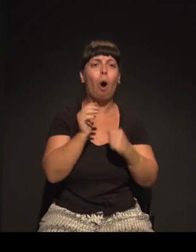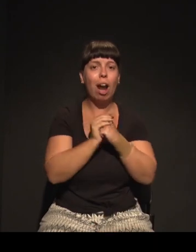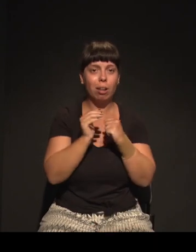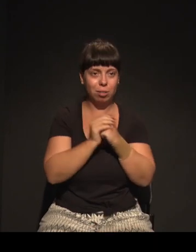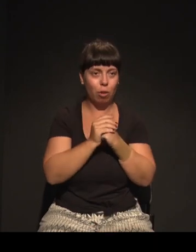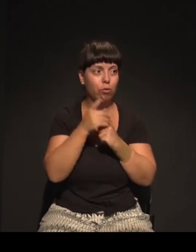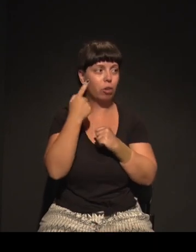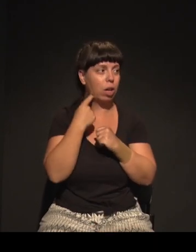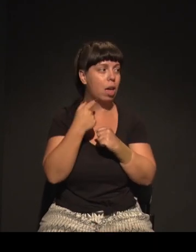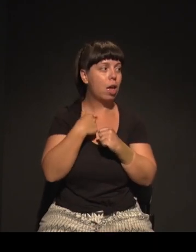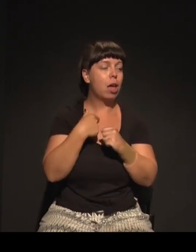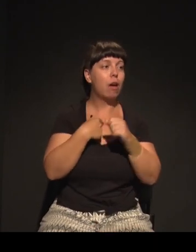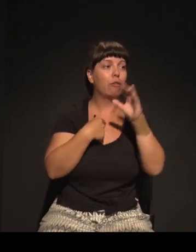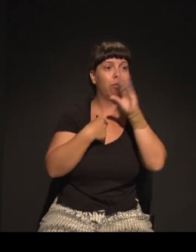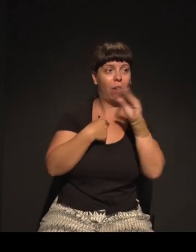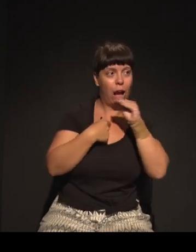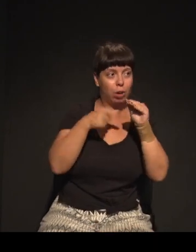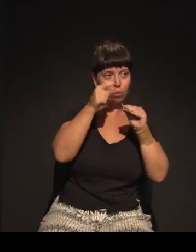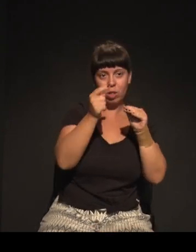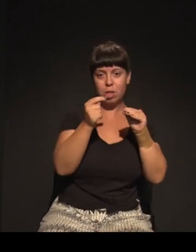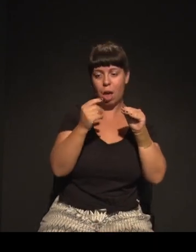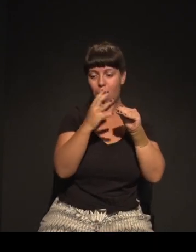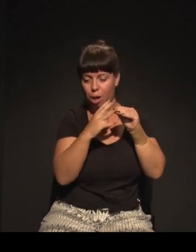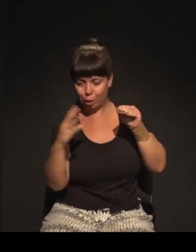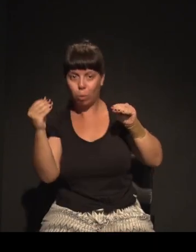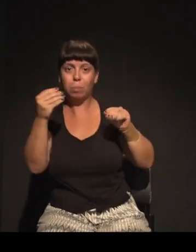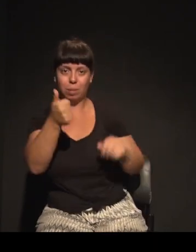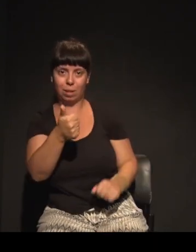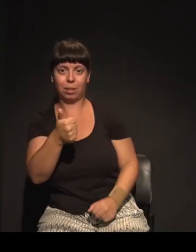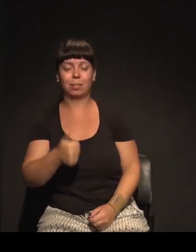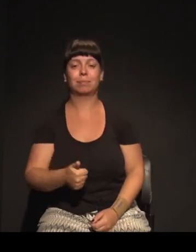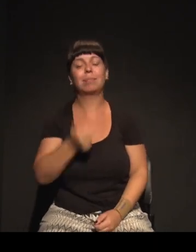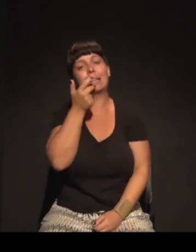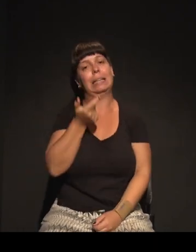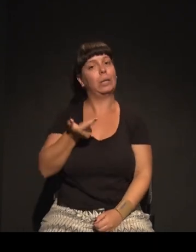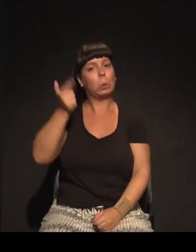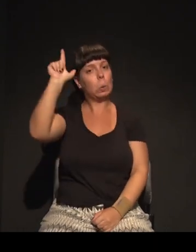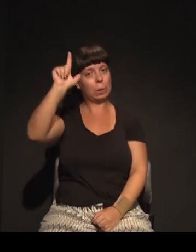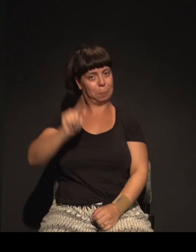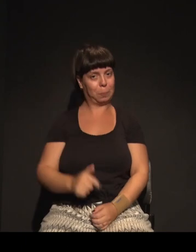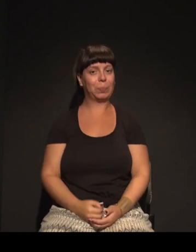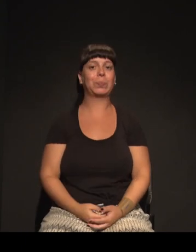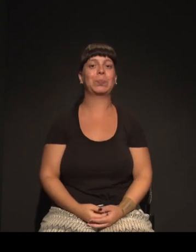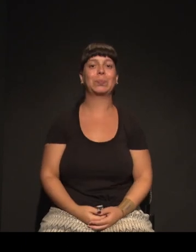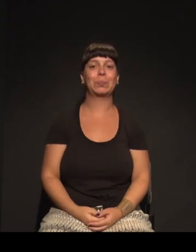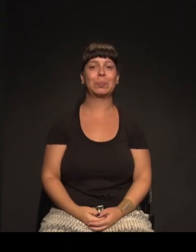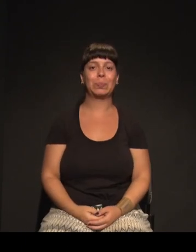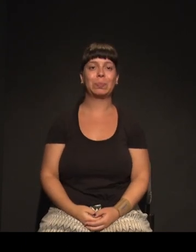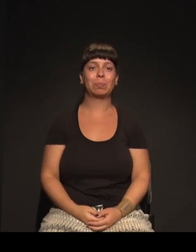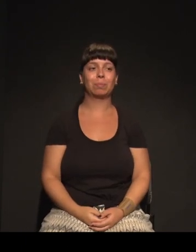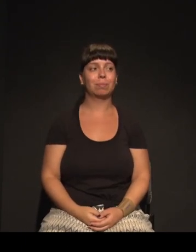repete comigo então pode ser campeã patache petrin